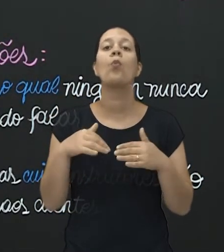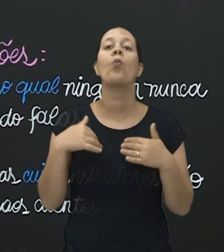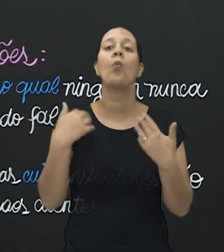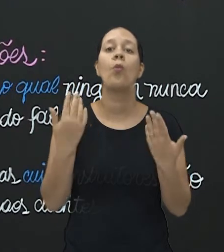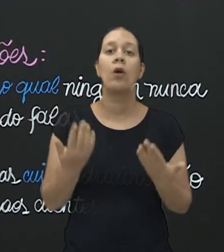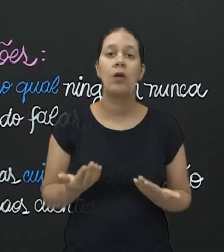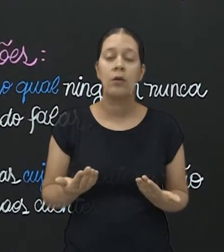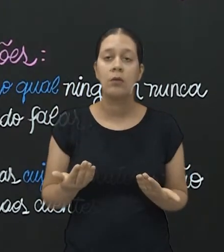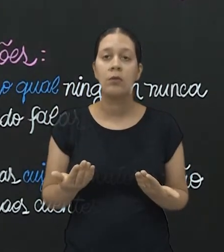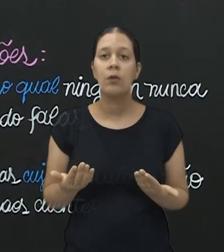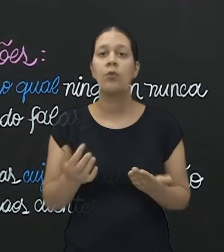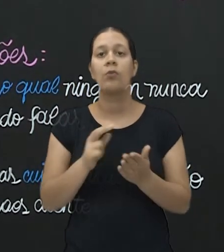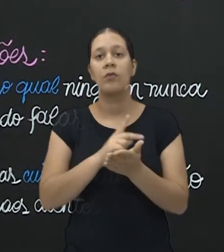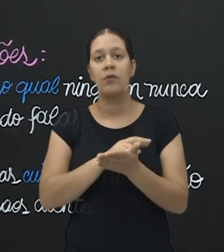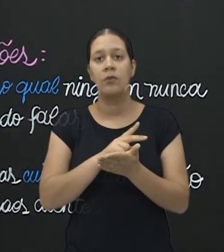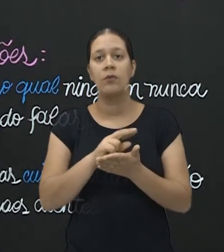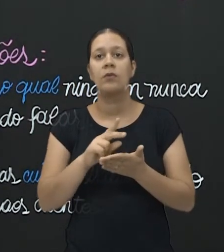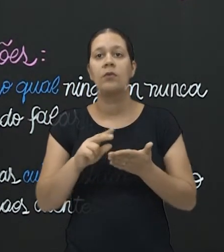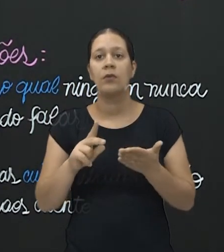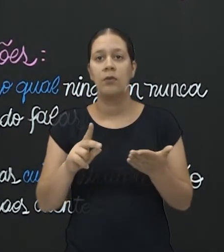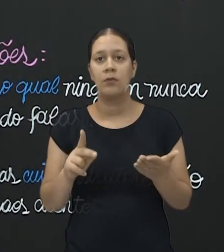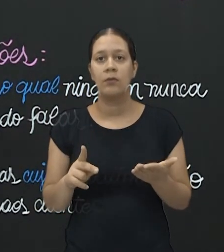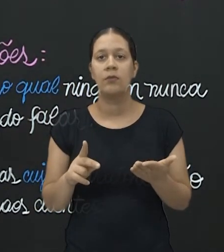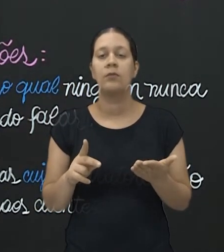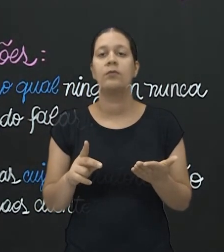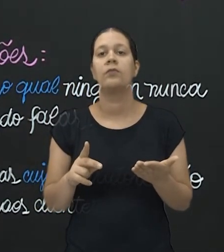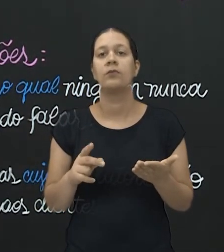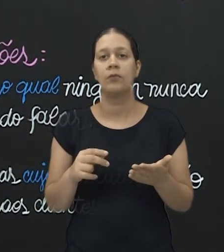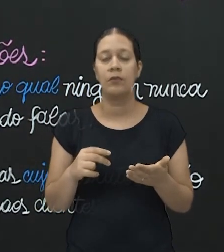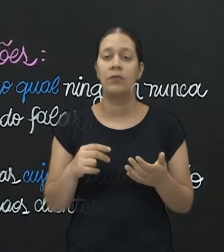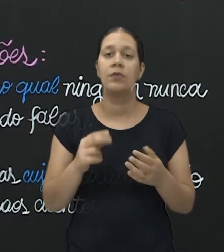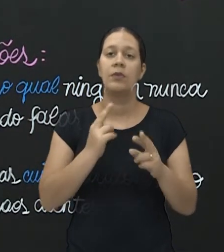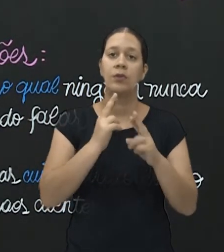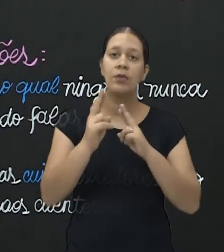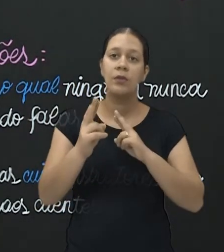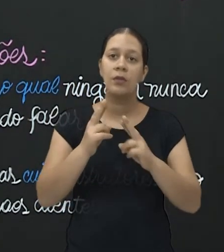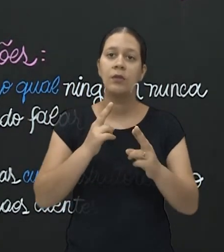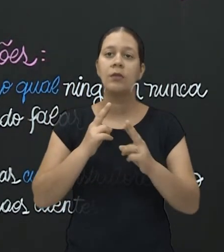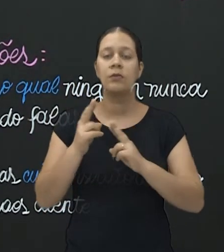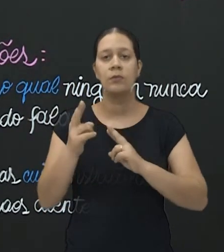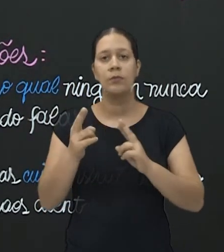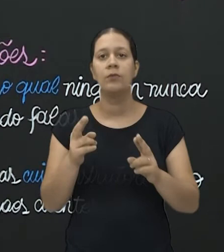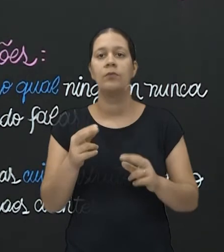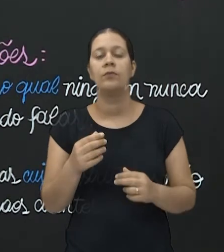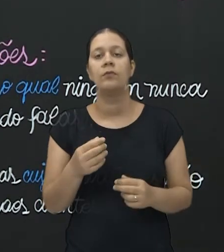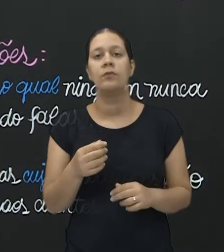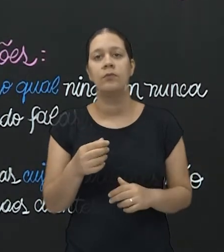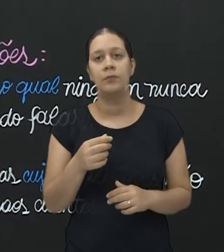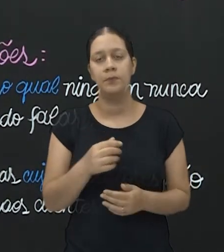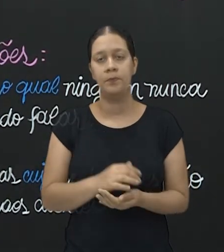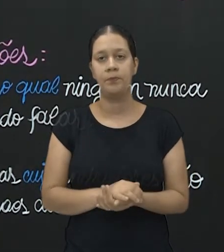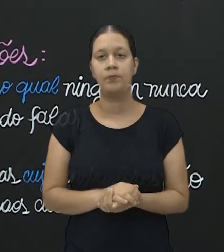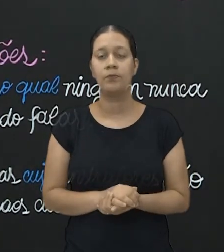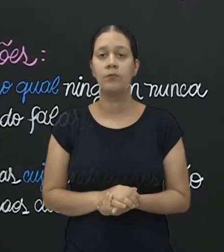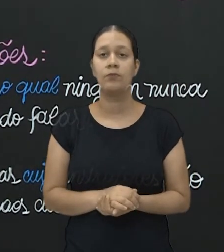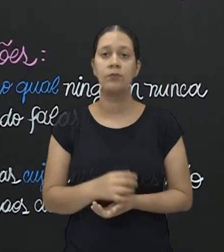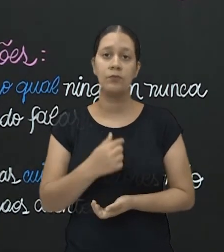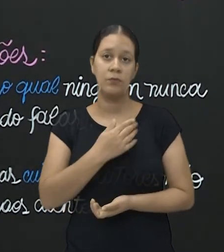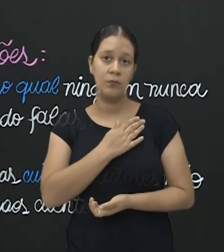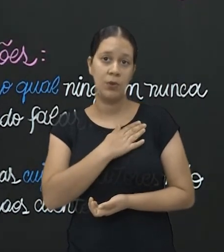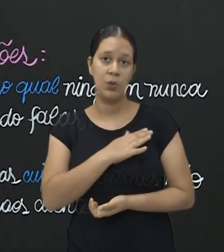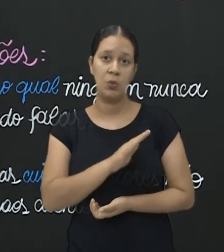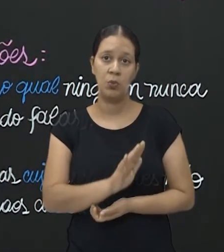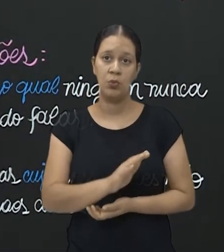eu teria que fazer uma variação para concordar com o referente em relação a gênero e número. Não gosto